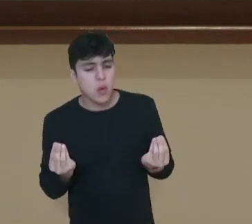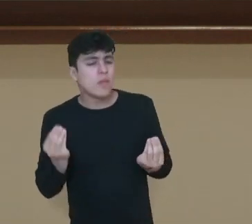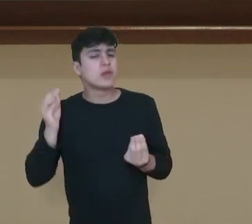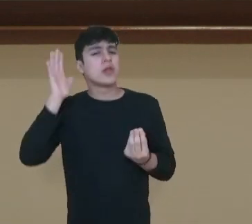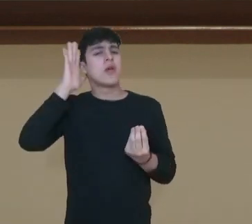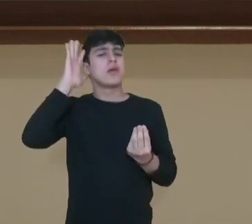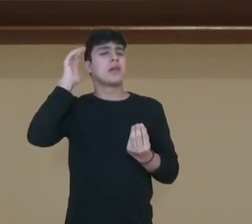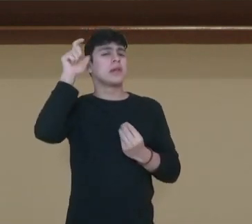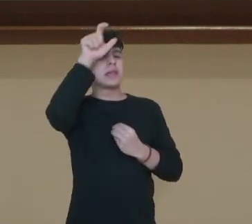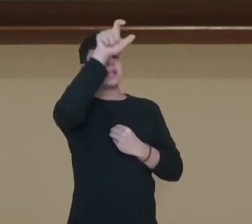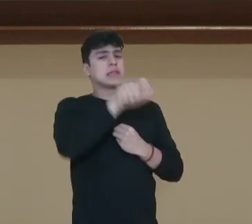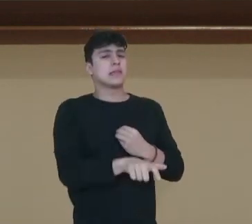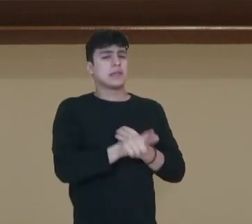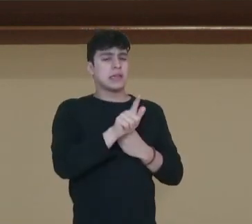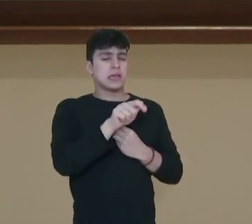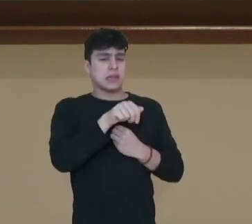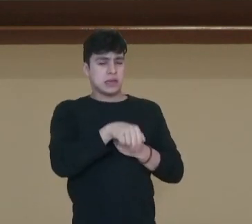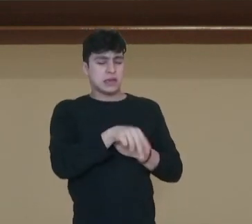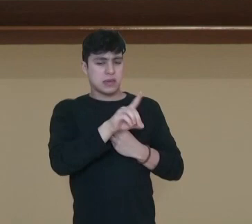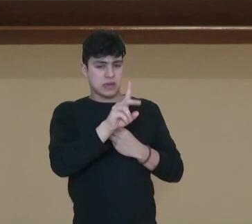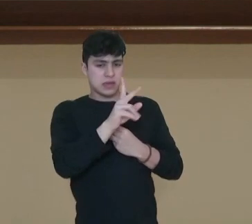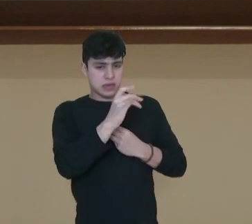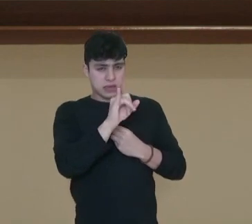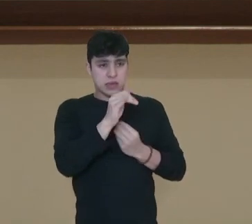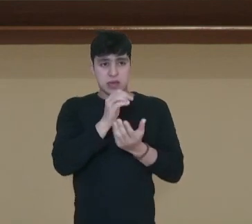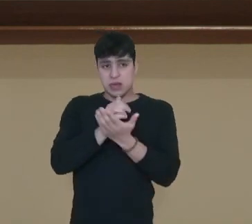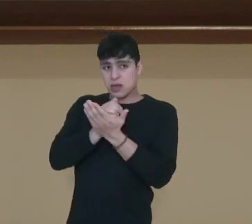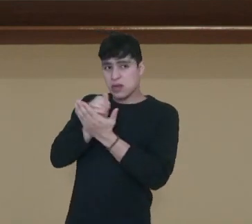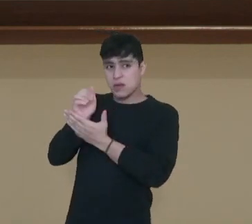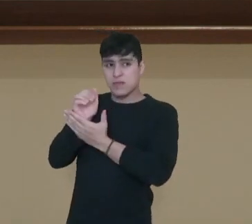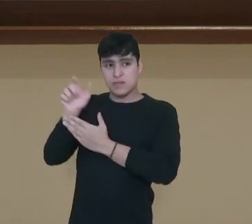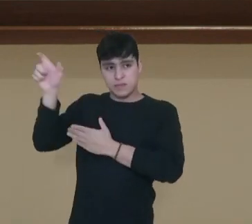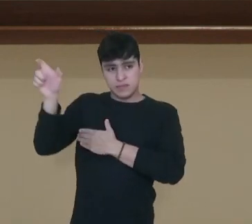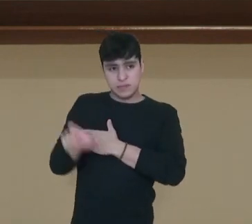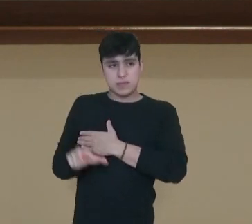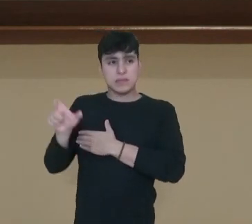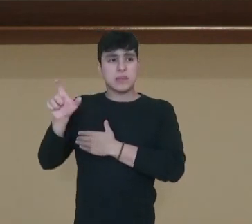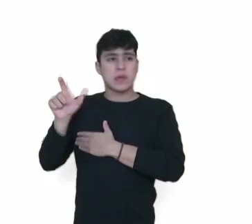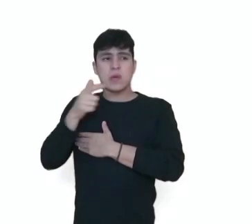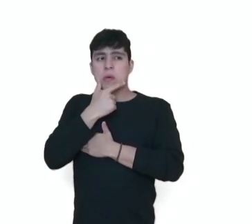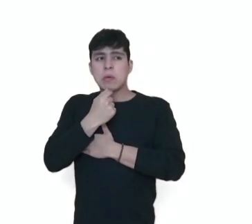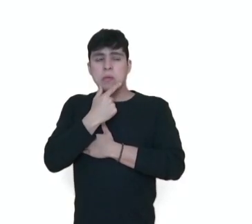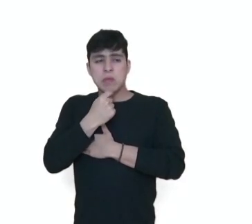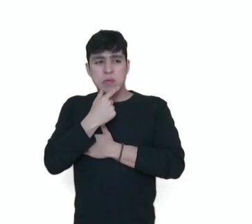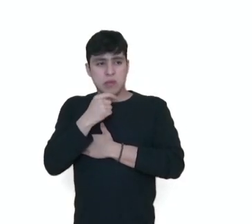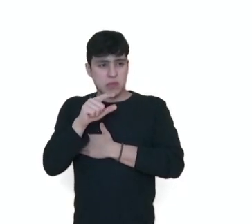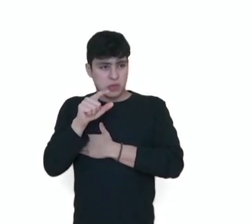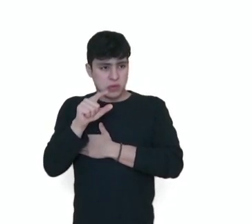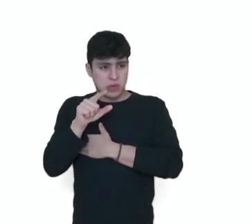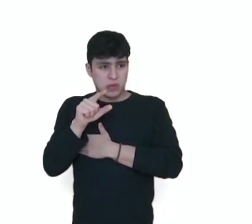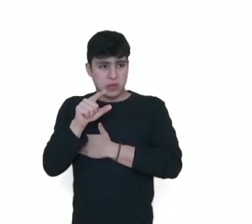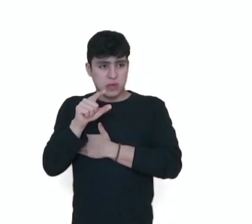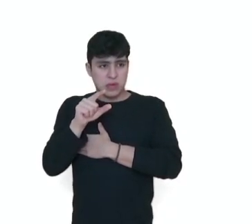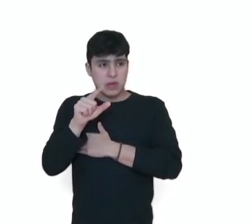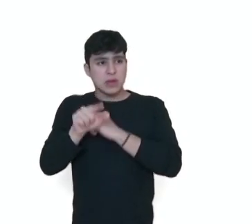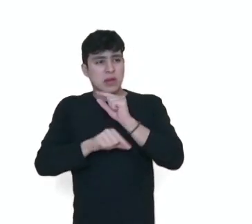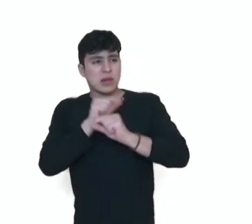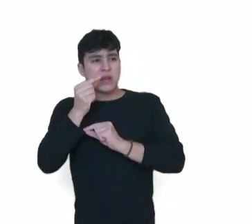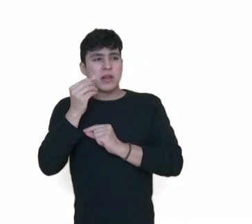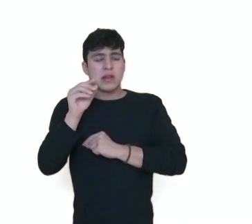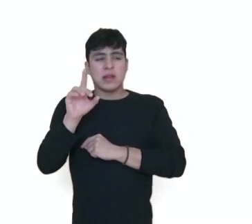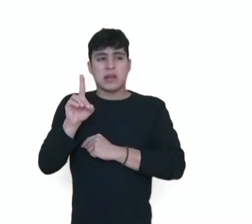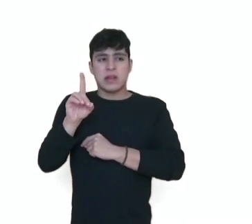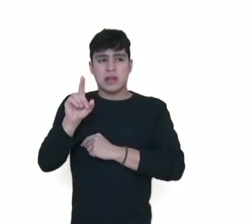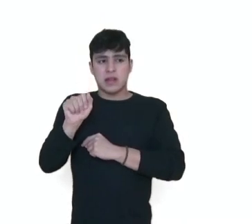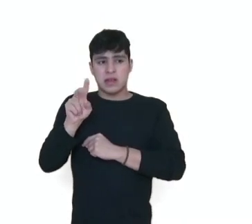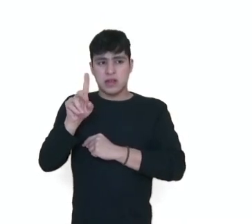teorizada, né, pelo Henry David Thoreau, e ali que em 1849 ele vai acabar estabelecendo